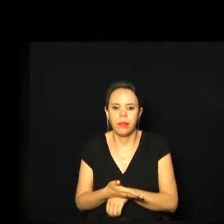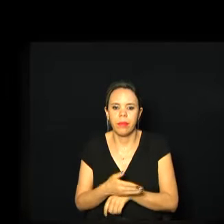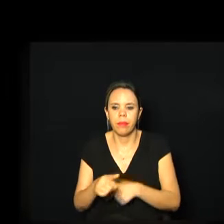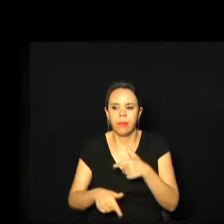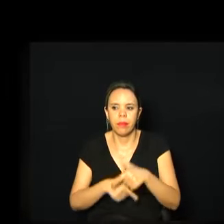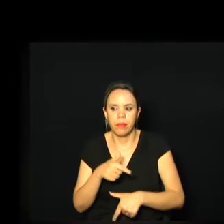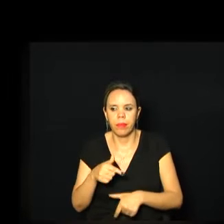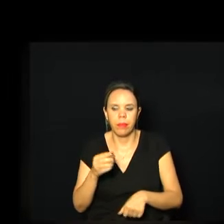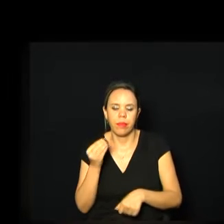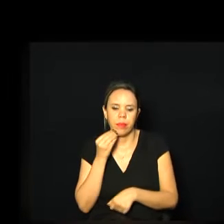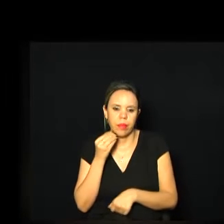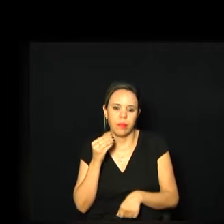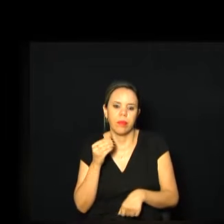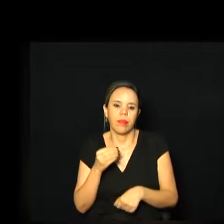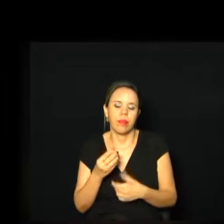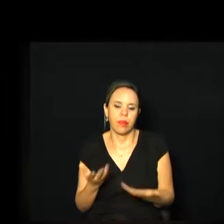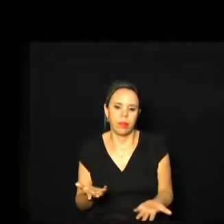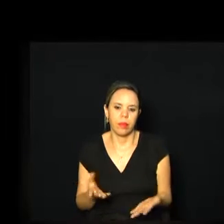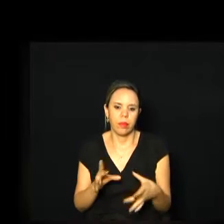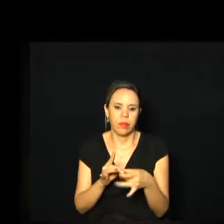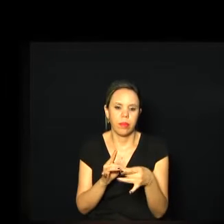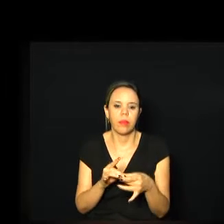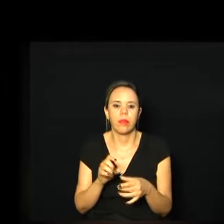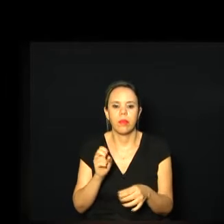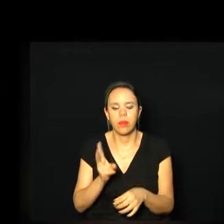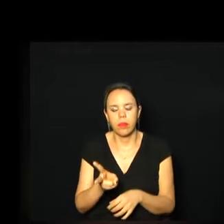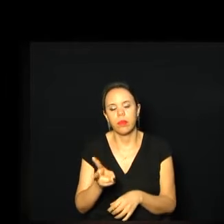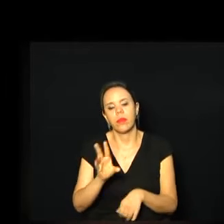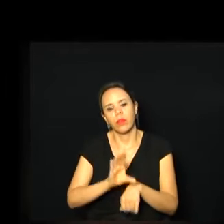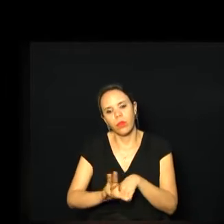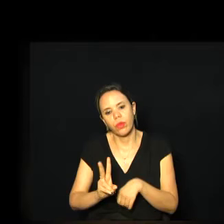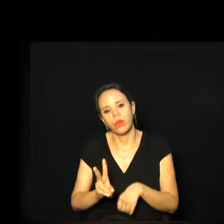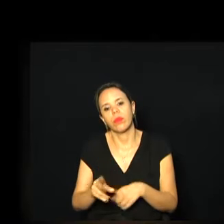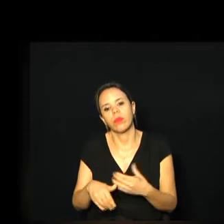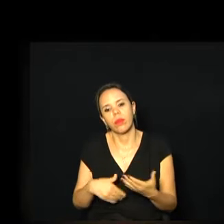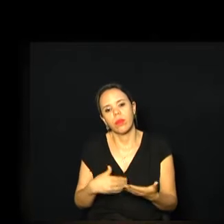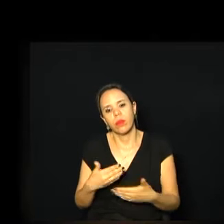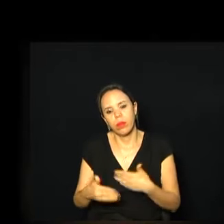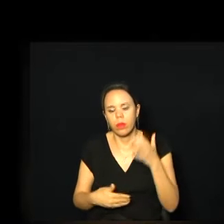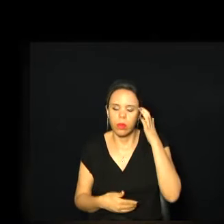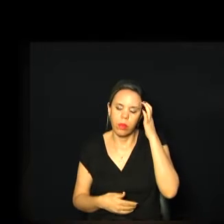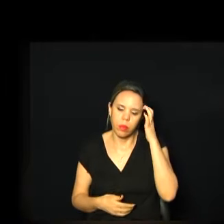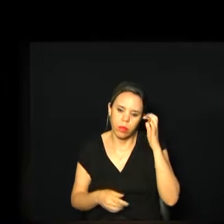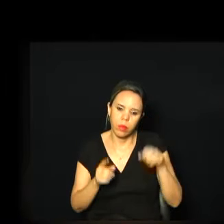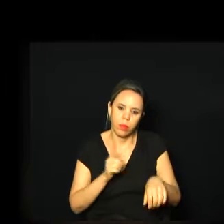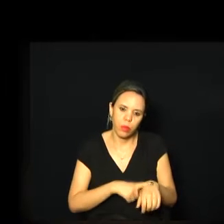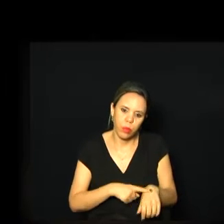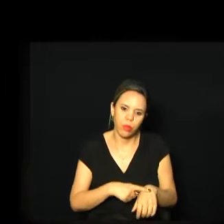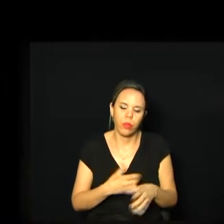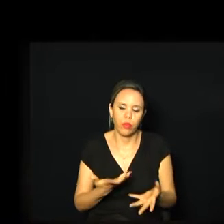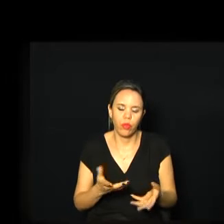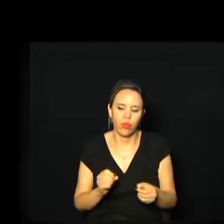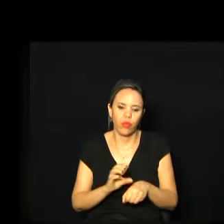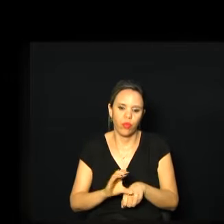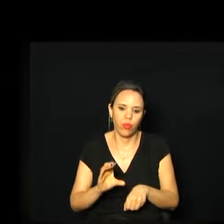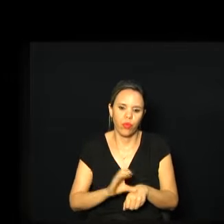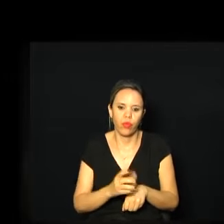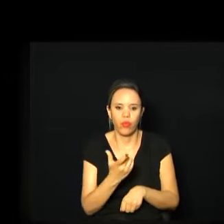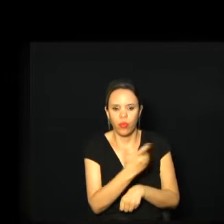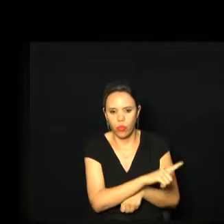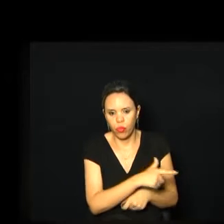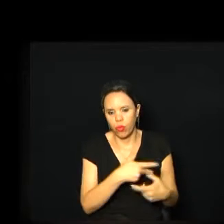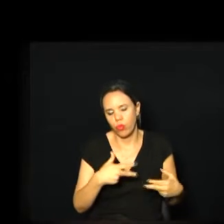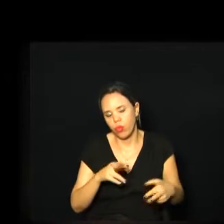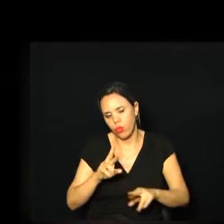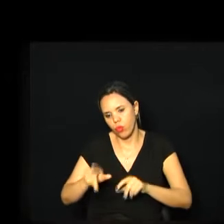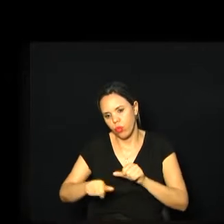trabalho. E onde a extensão entra nisso, né? A extensão entra nisso nos momentos em que ele quer fazer outras